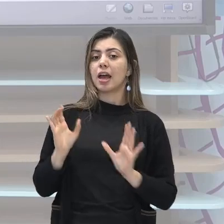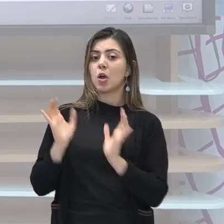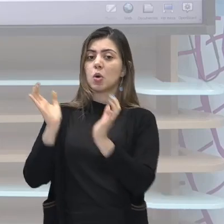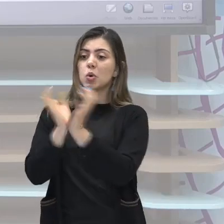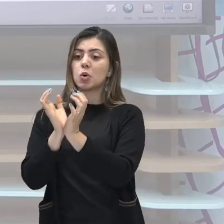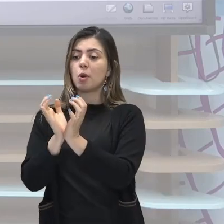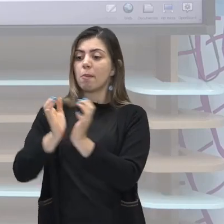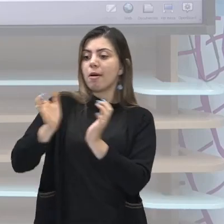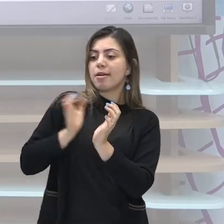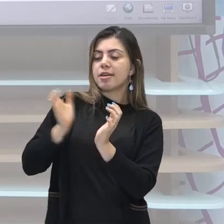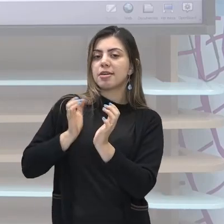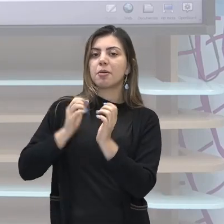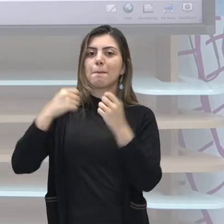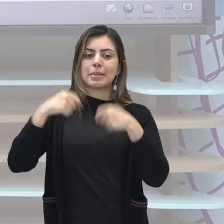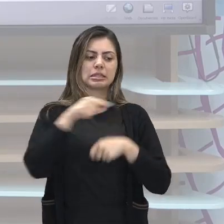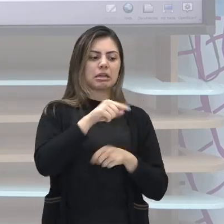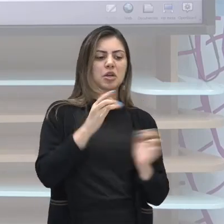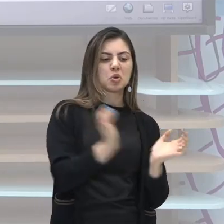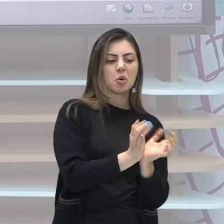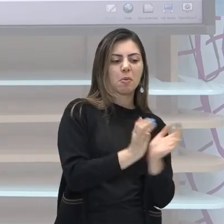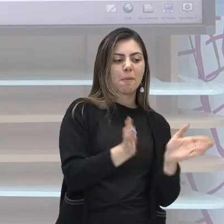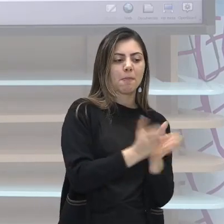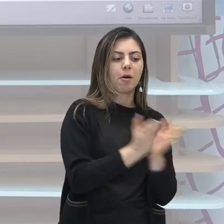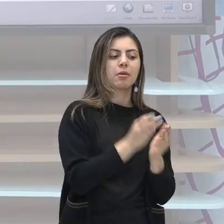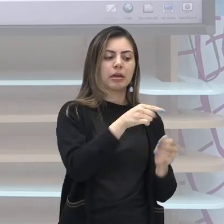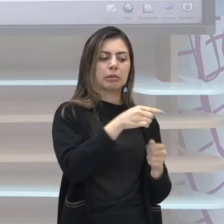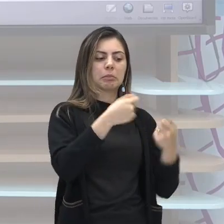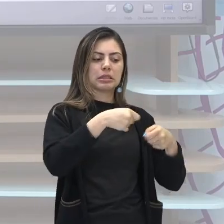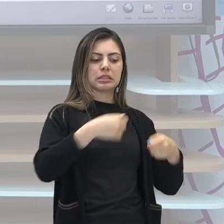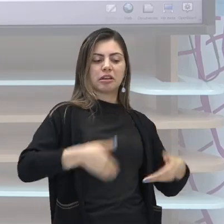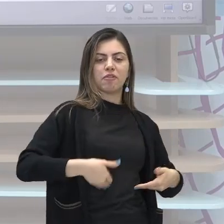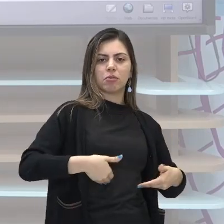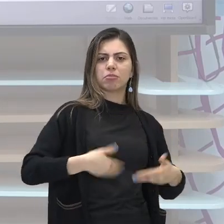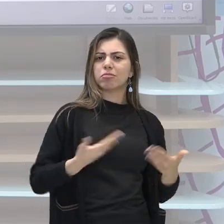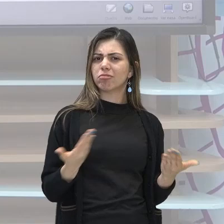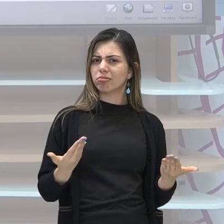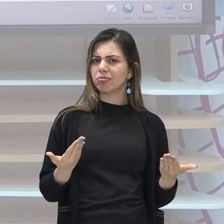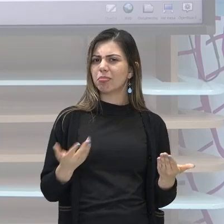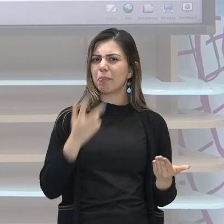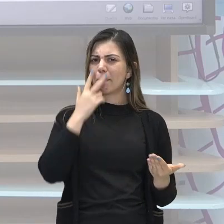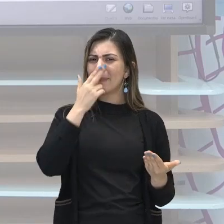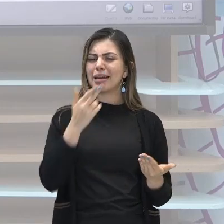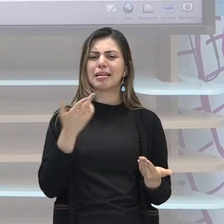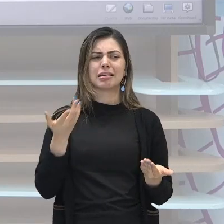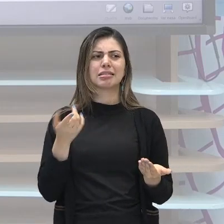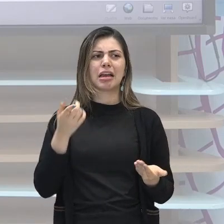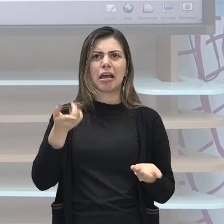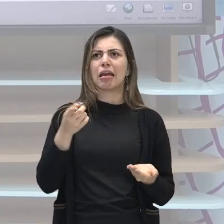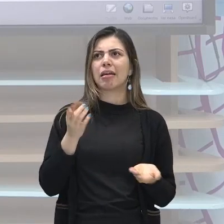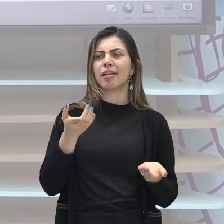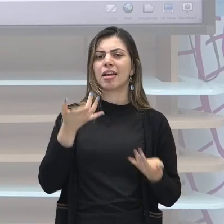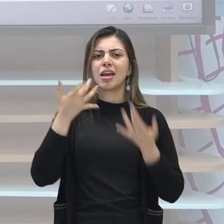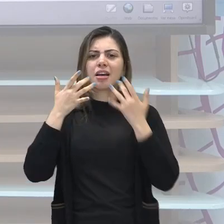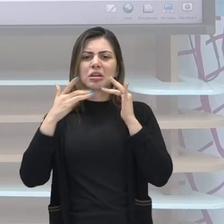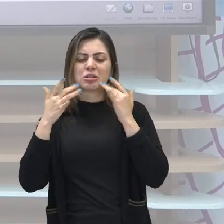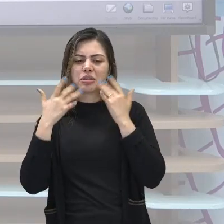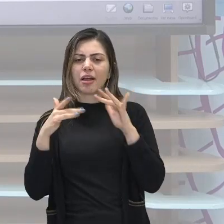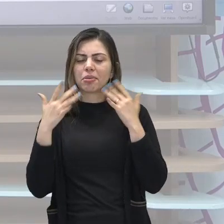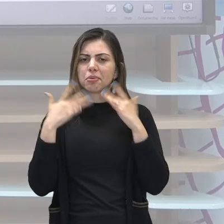tem que passar fome. É como se a natureza implementasse as suas leis no